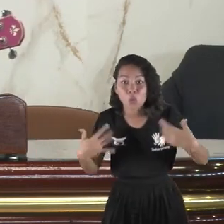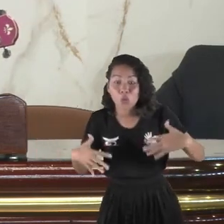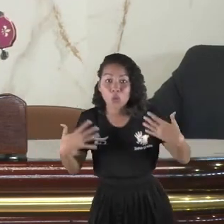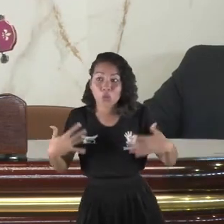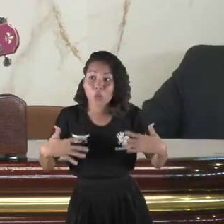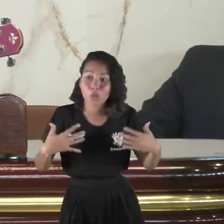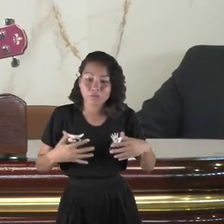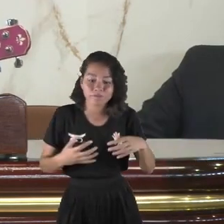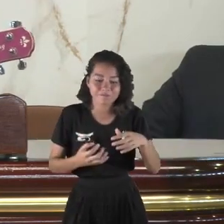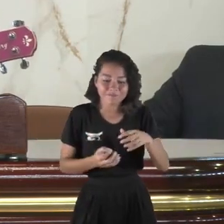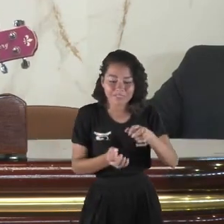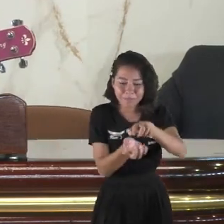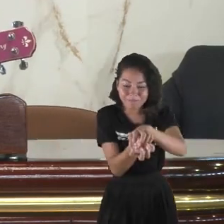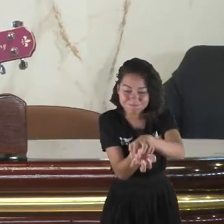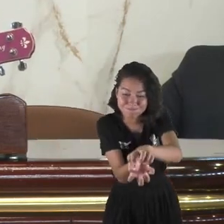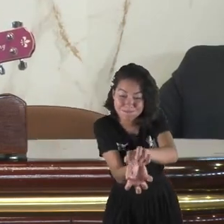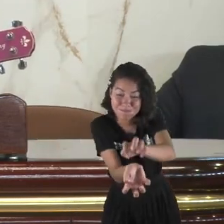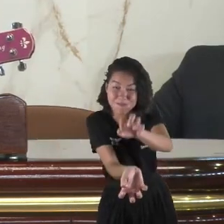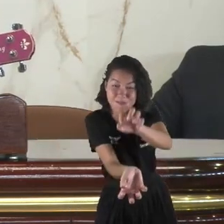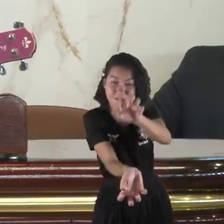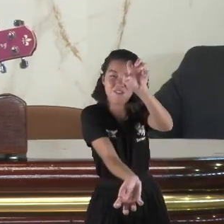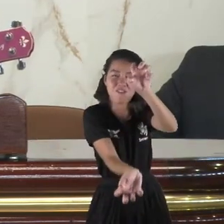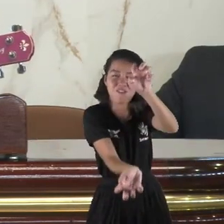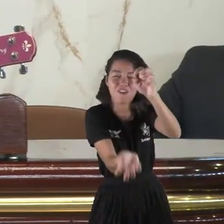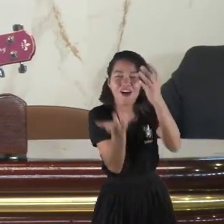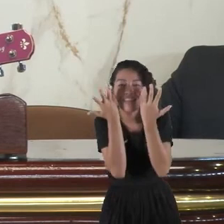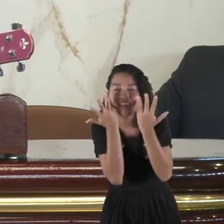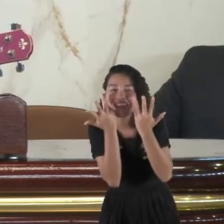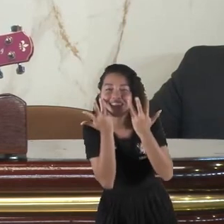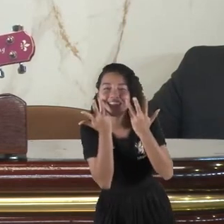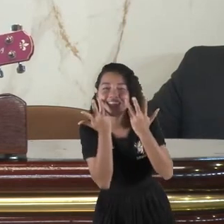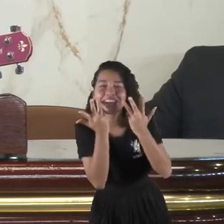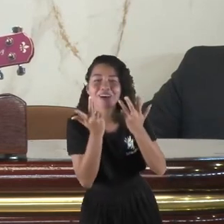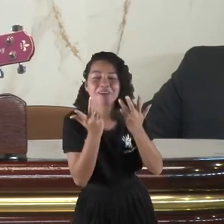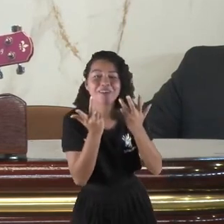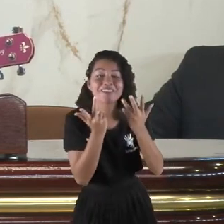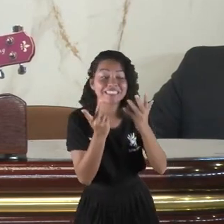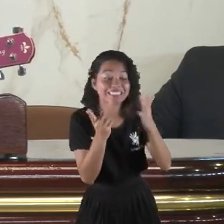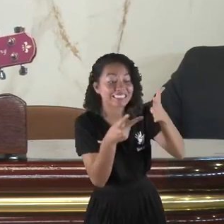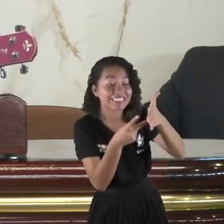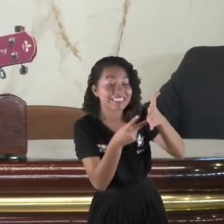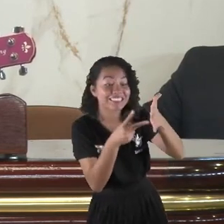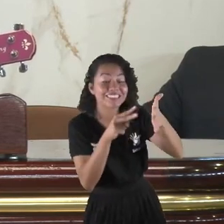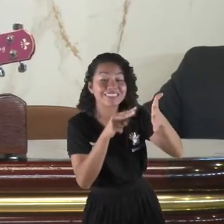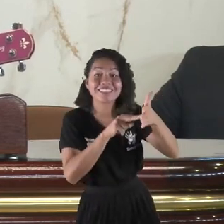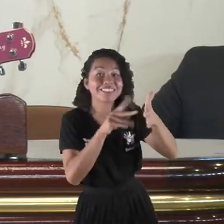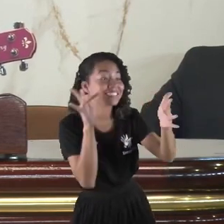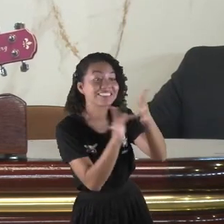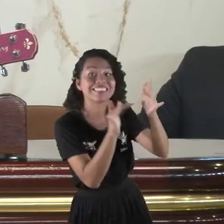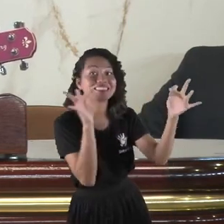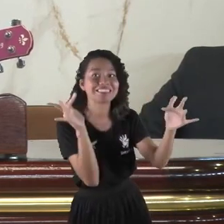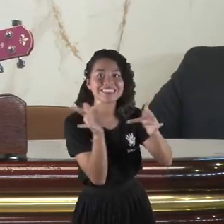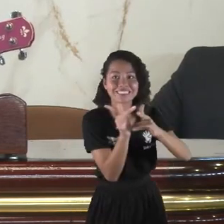Jesus. Que ruja o leão e que a terra estremeça